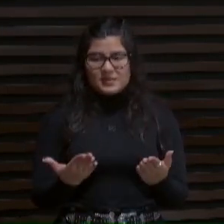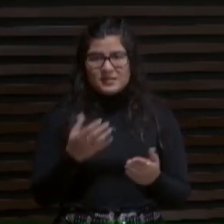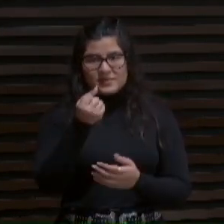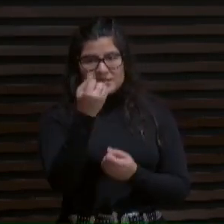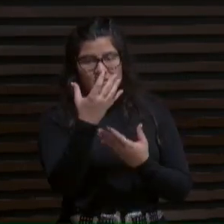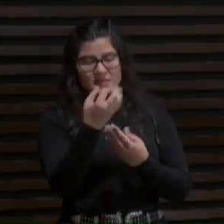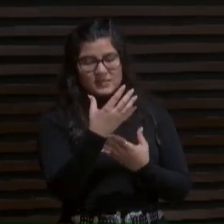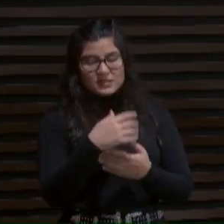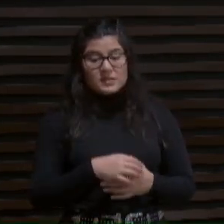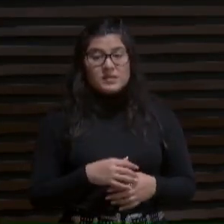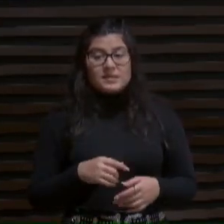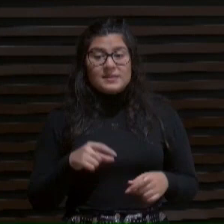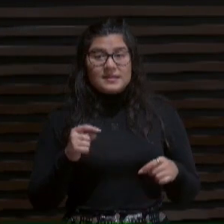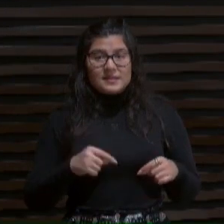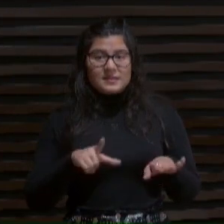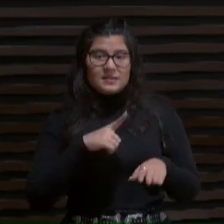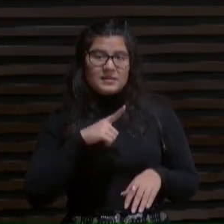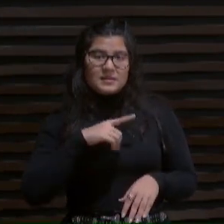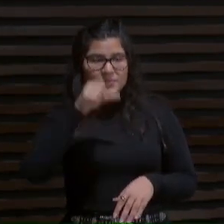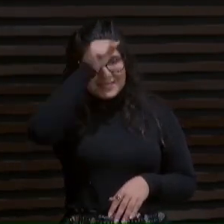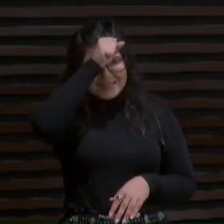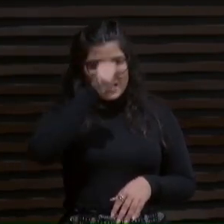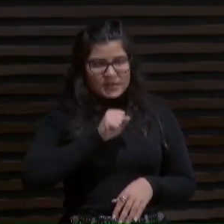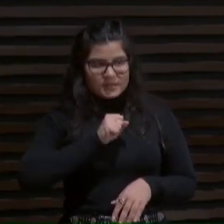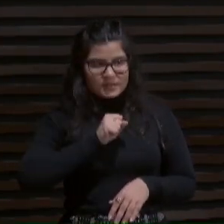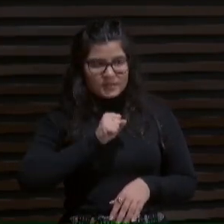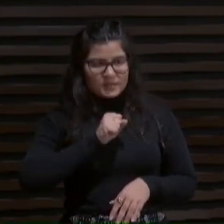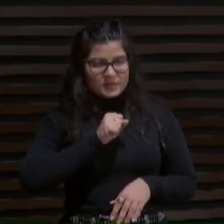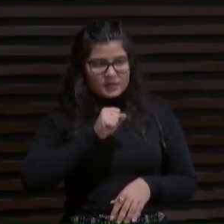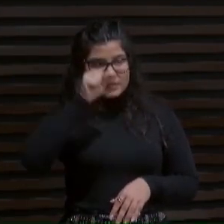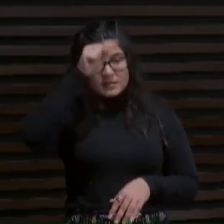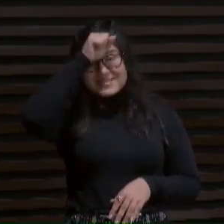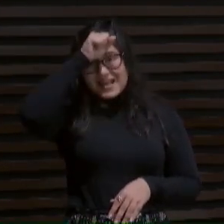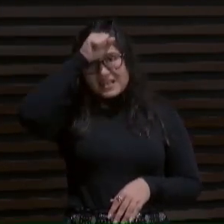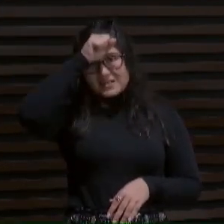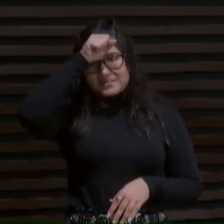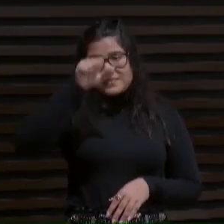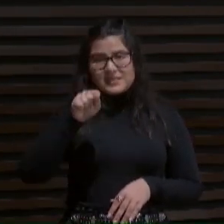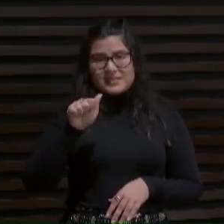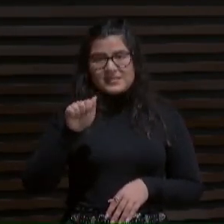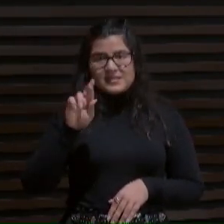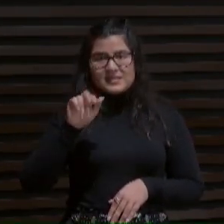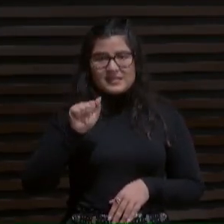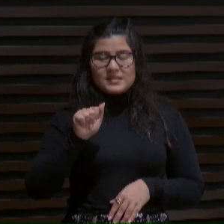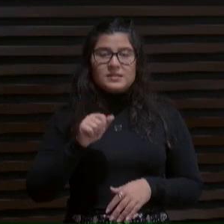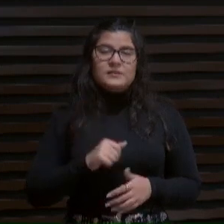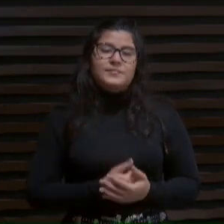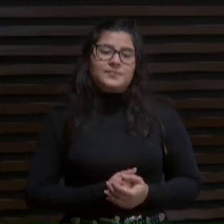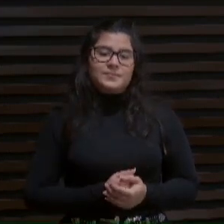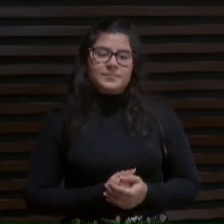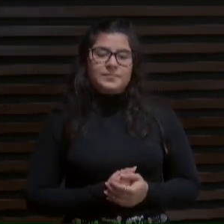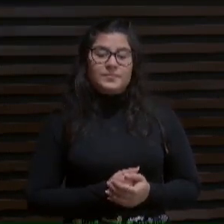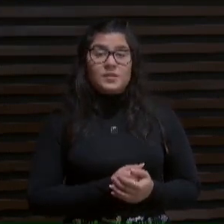temos Sara, a única mulher cujo tempo de vida, como eu disse há pouco, está registrado na Bíblia. O versículo 2 diz o seguinte: